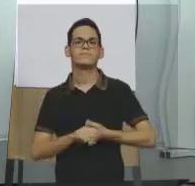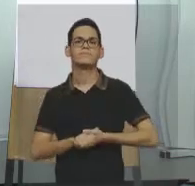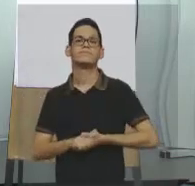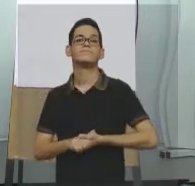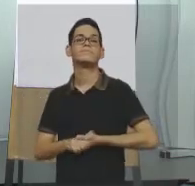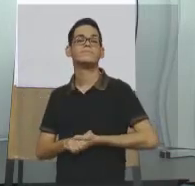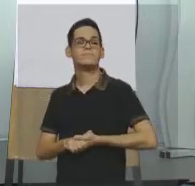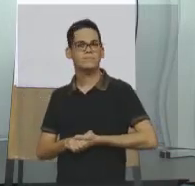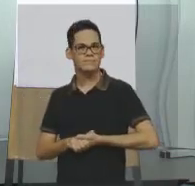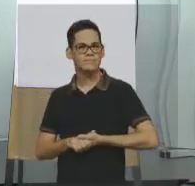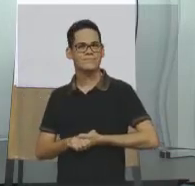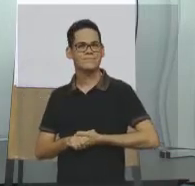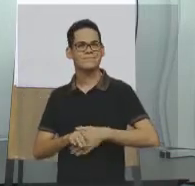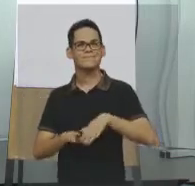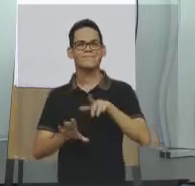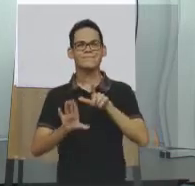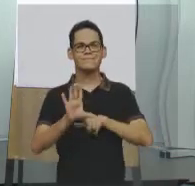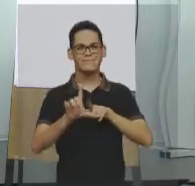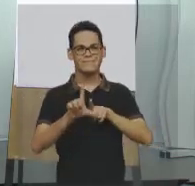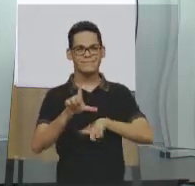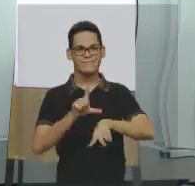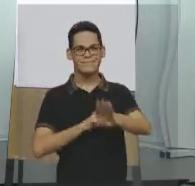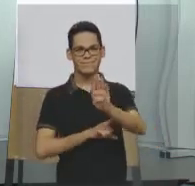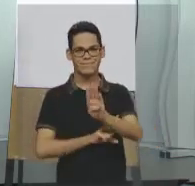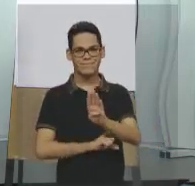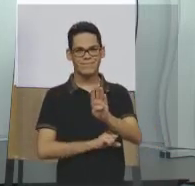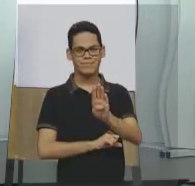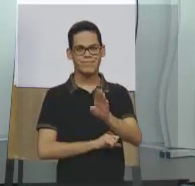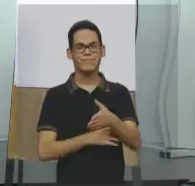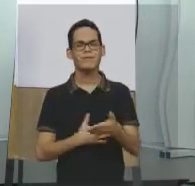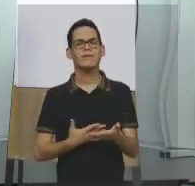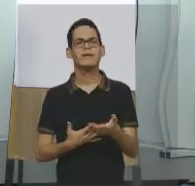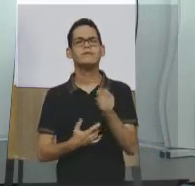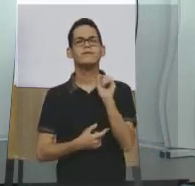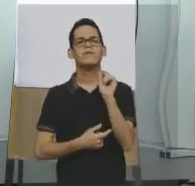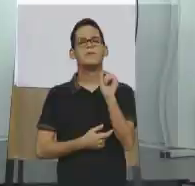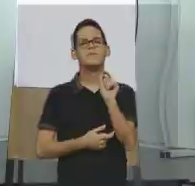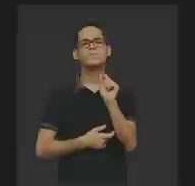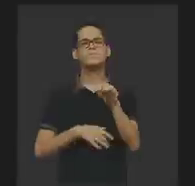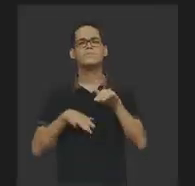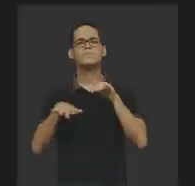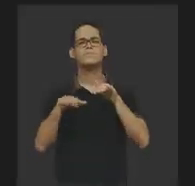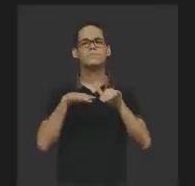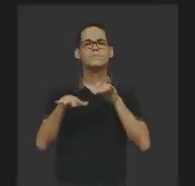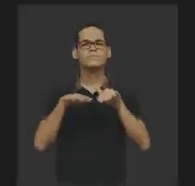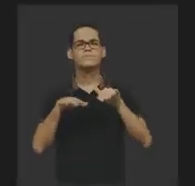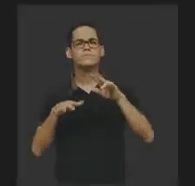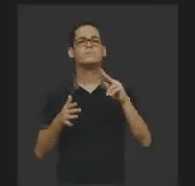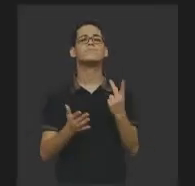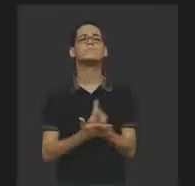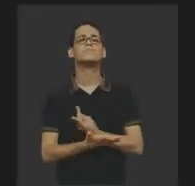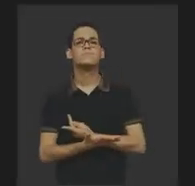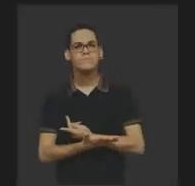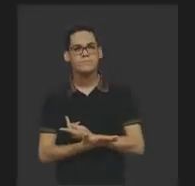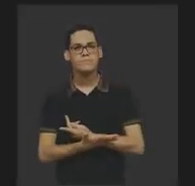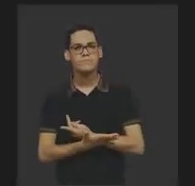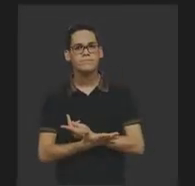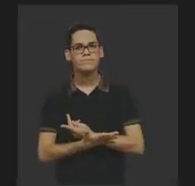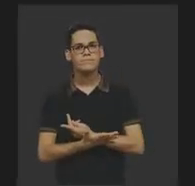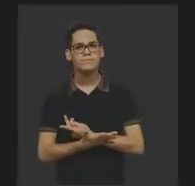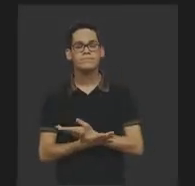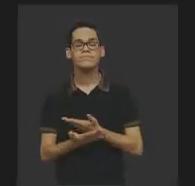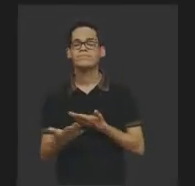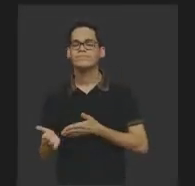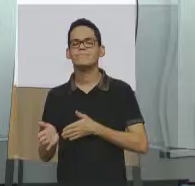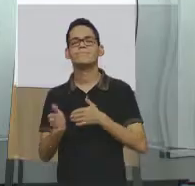Vamos para a letra B. O que esses movimentos podem acarretar? Bom,